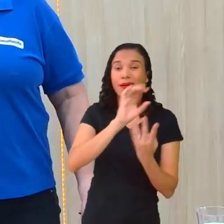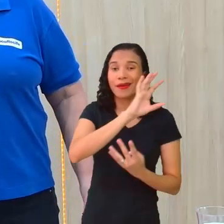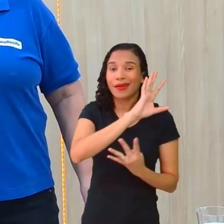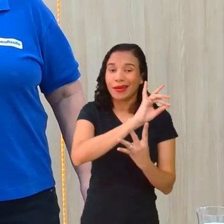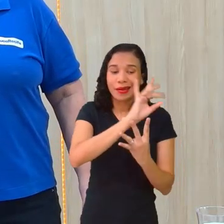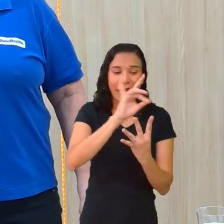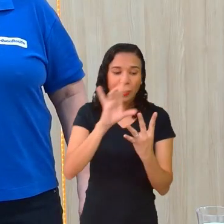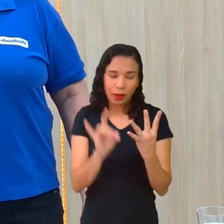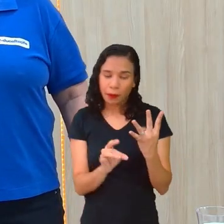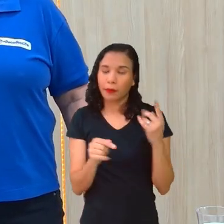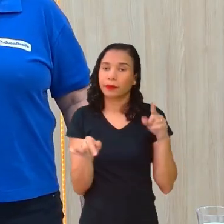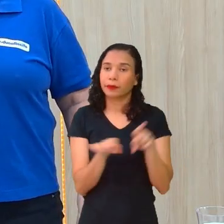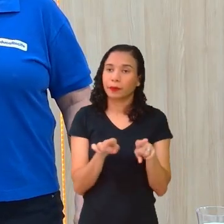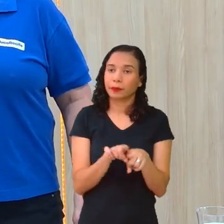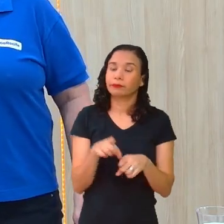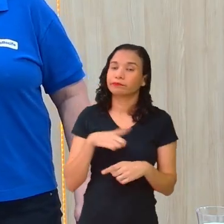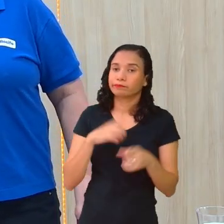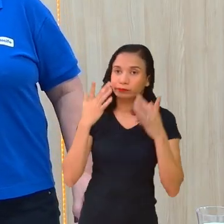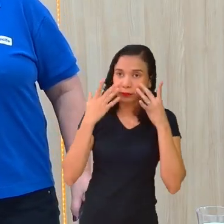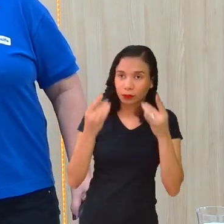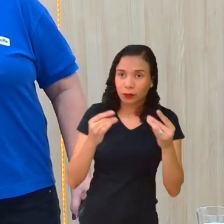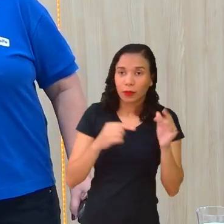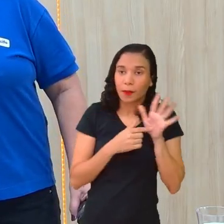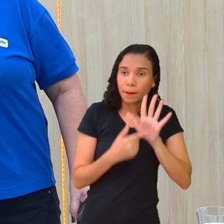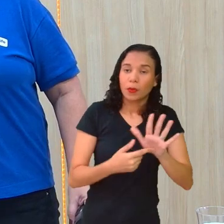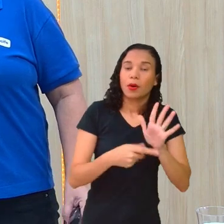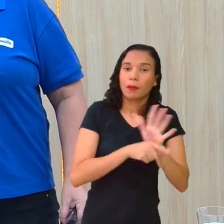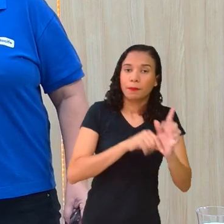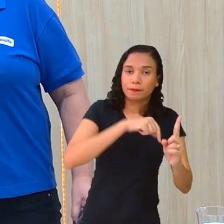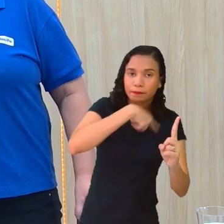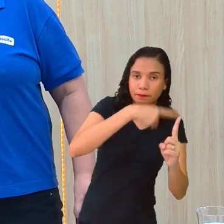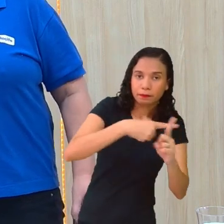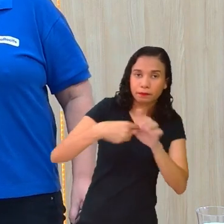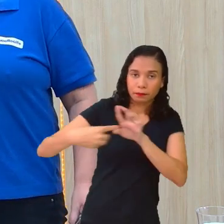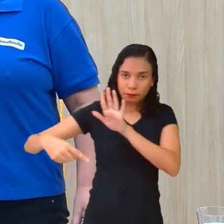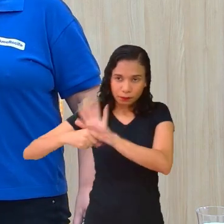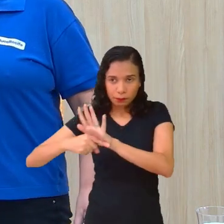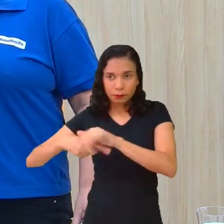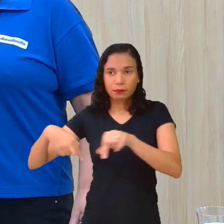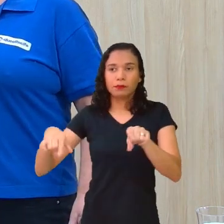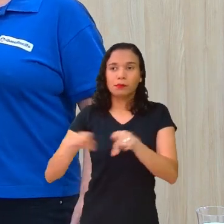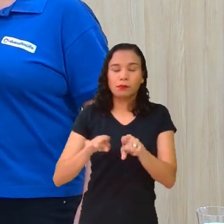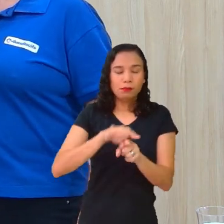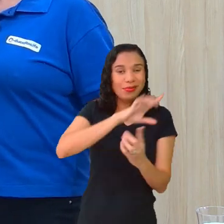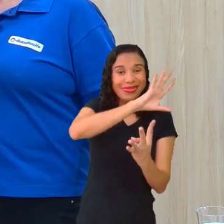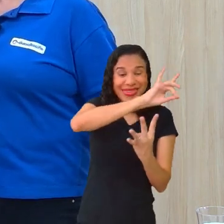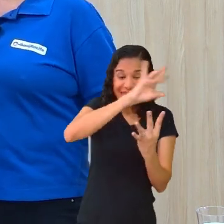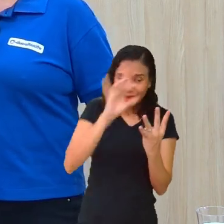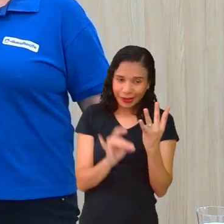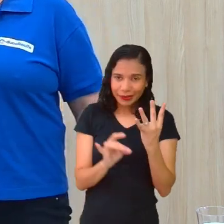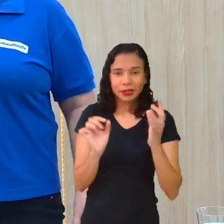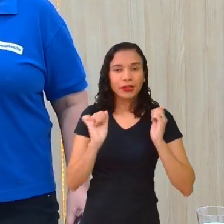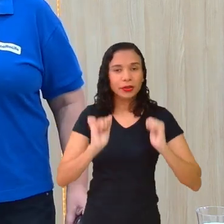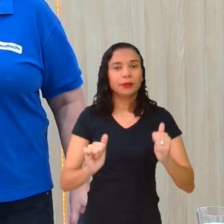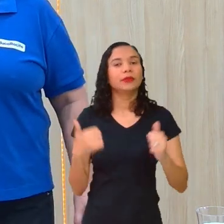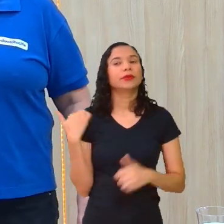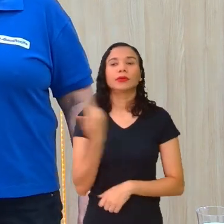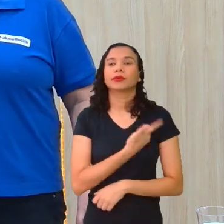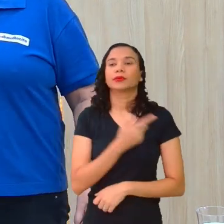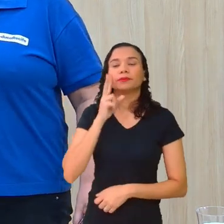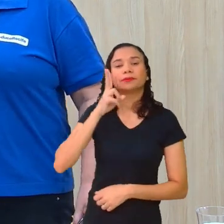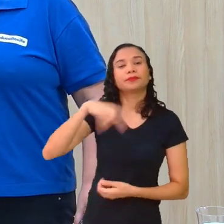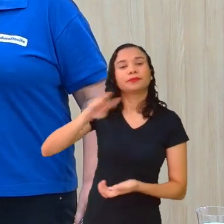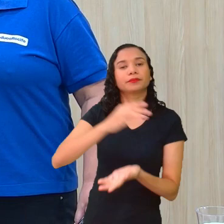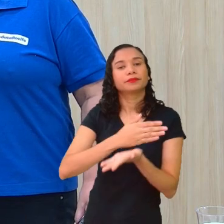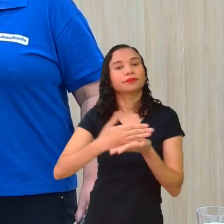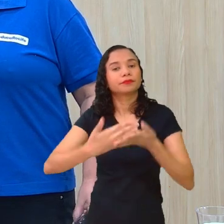cada um deles, eu também tive o cuidado de mostrar o positivo e o negativo de cada um deles. E aí a gente vai começar